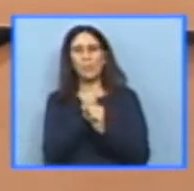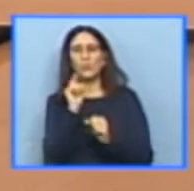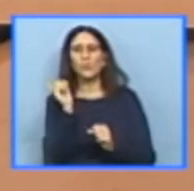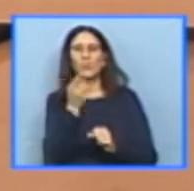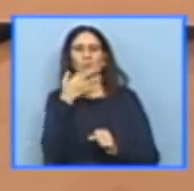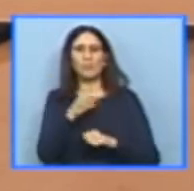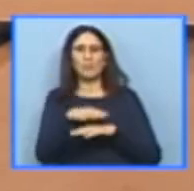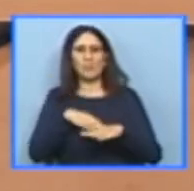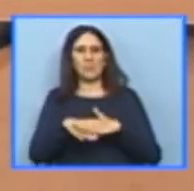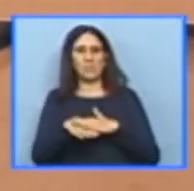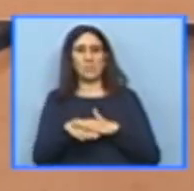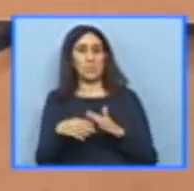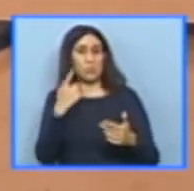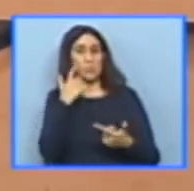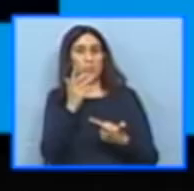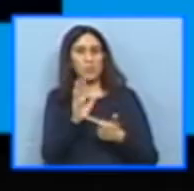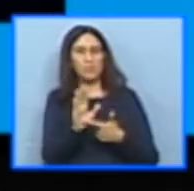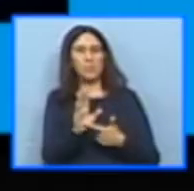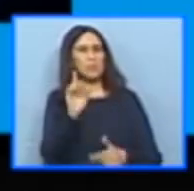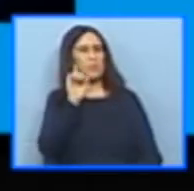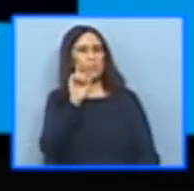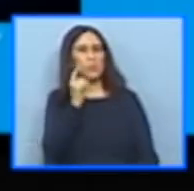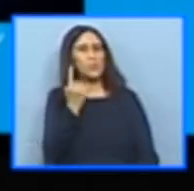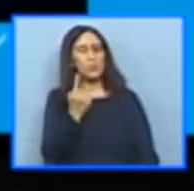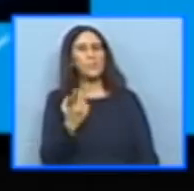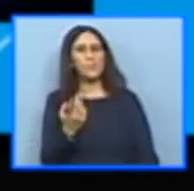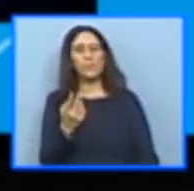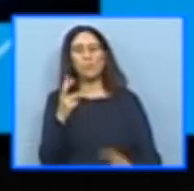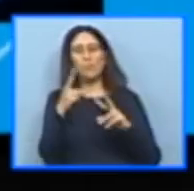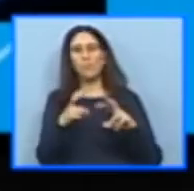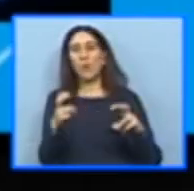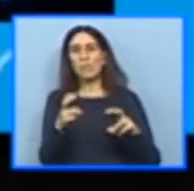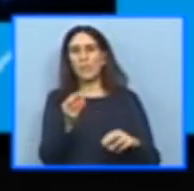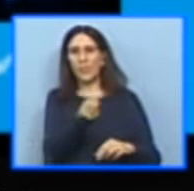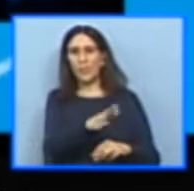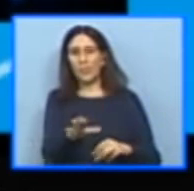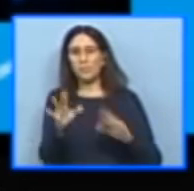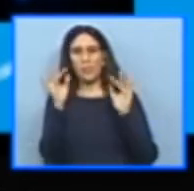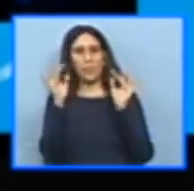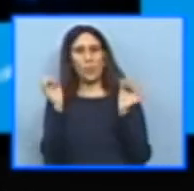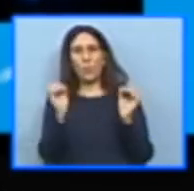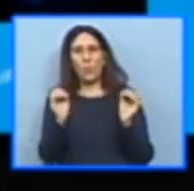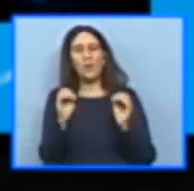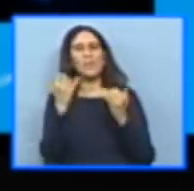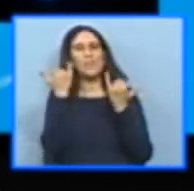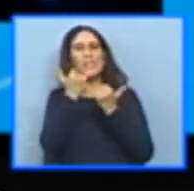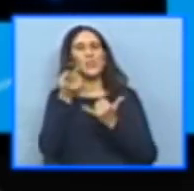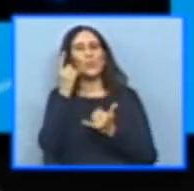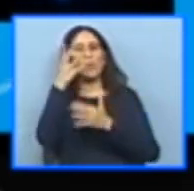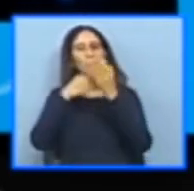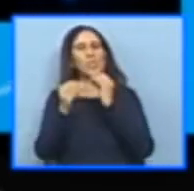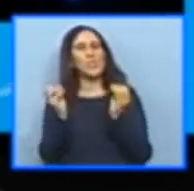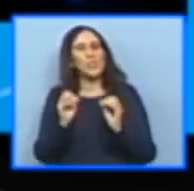todos de fazer. Nomeadamente, uma coisa importante, descobriu-se que as crianças que não brincam não são felizes, não